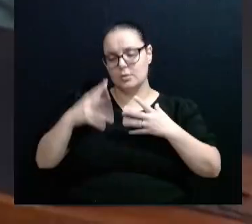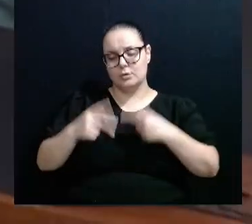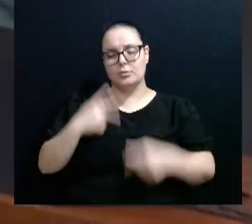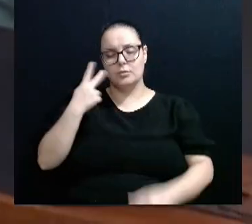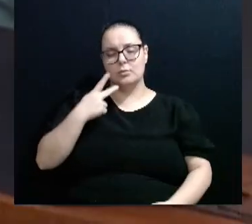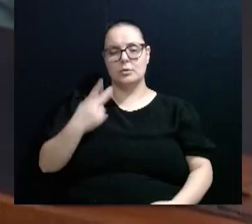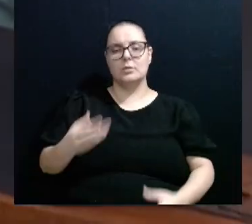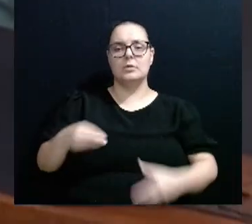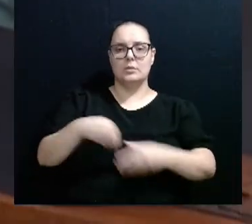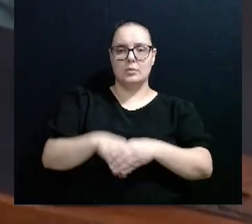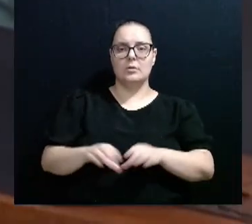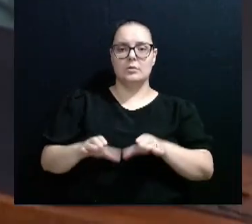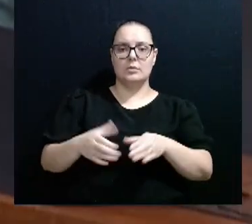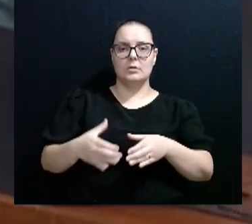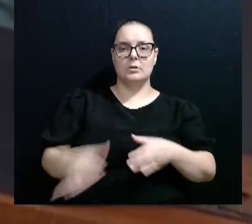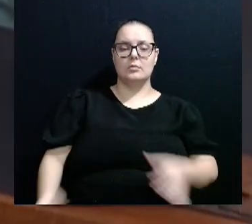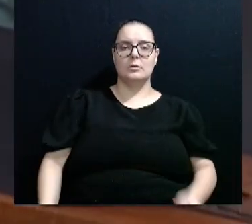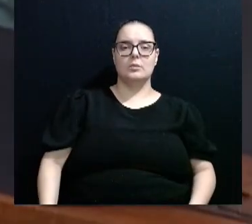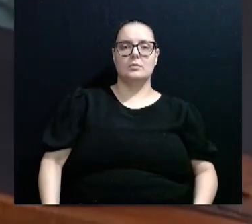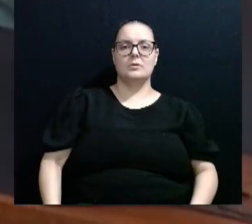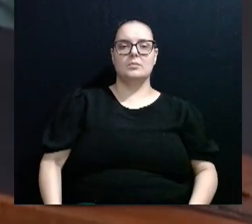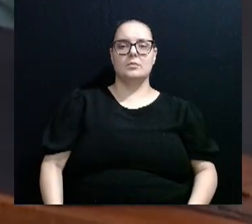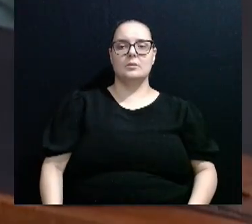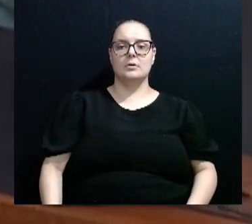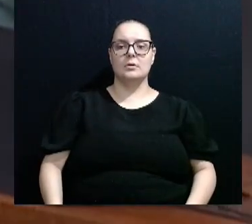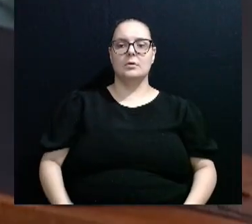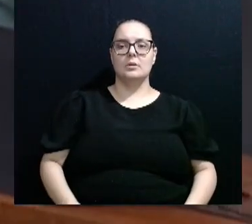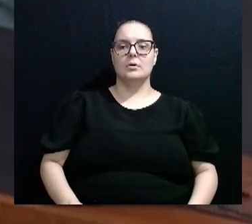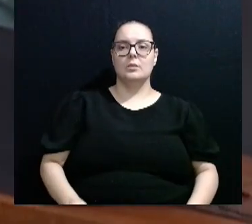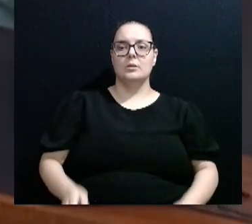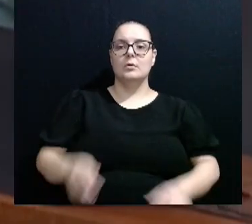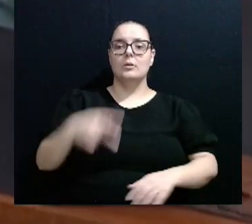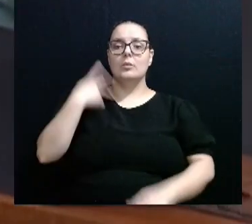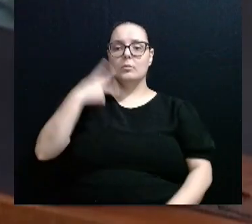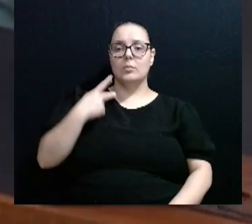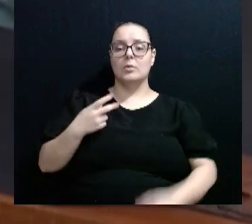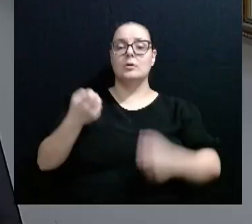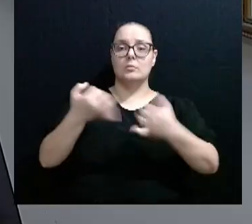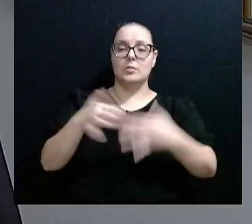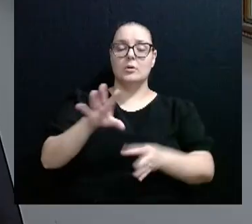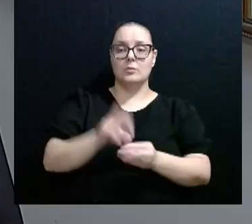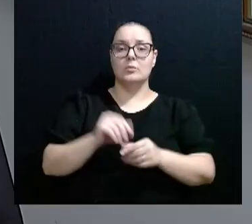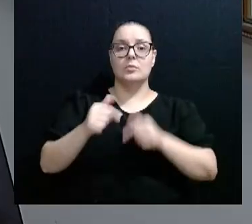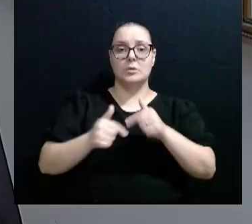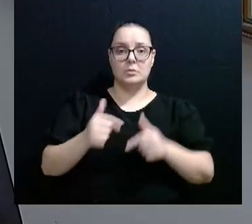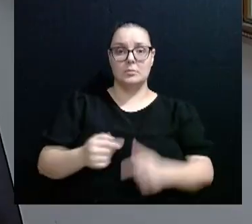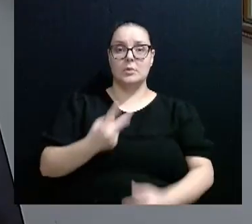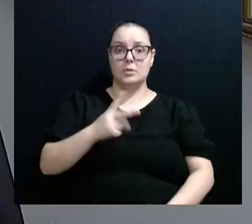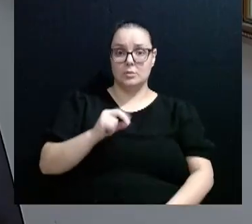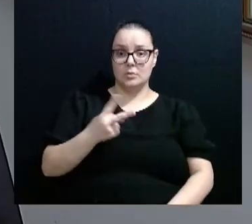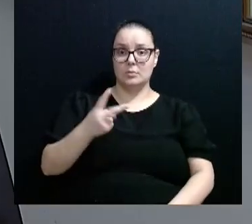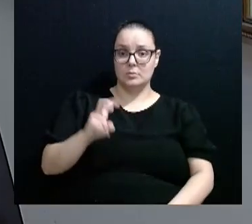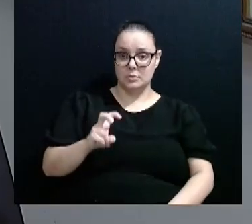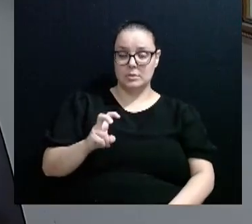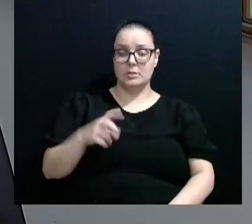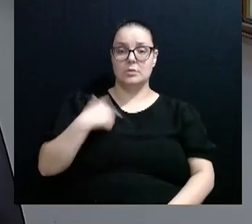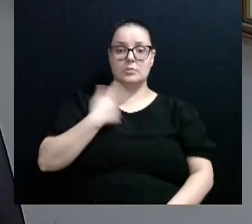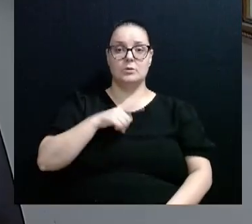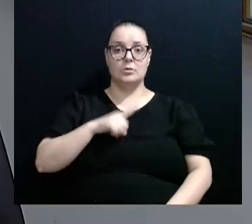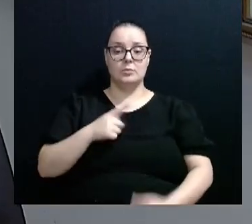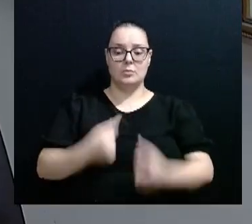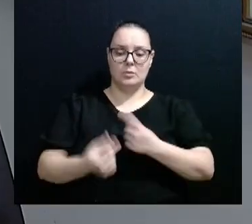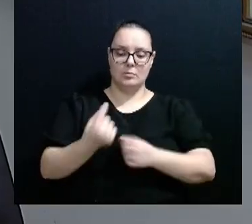O parlamentar resumiu as atividades dos trabalhos de 2025. Nós tivemos aqui o orçamento, a última